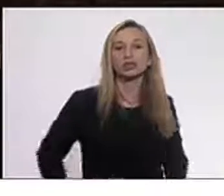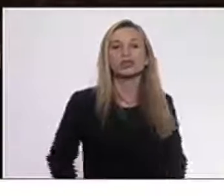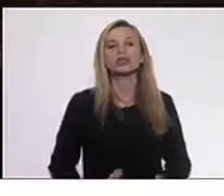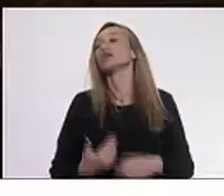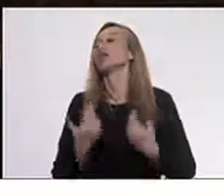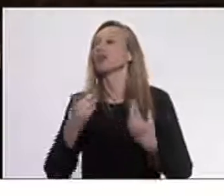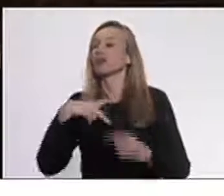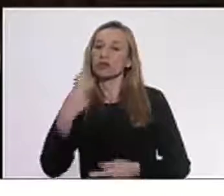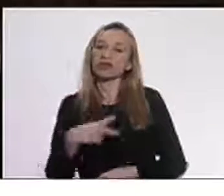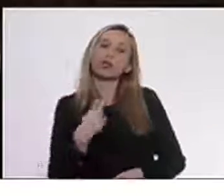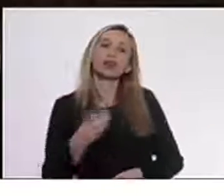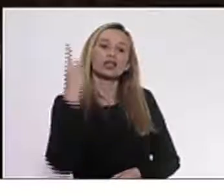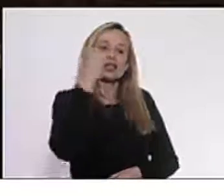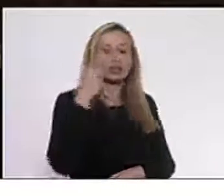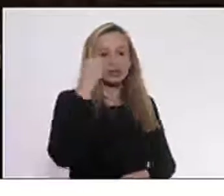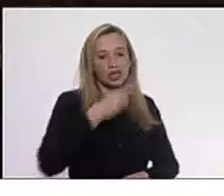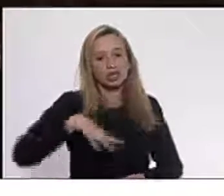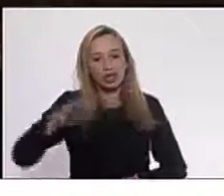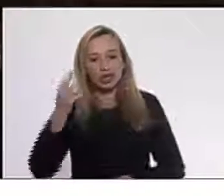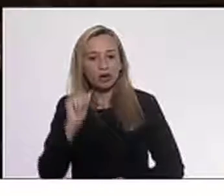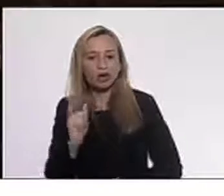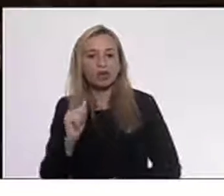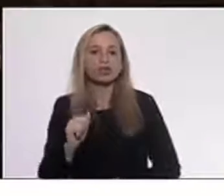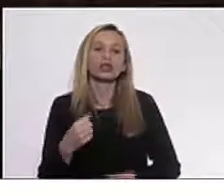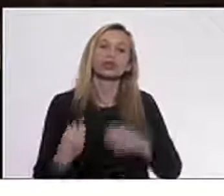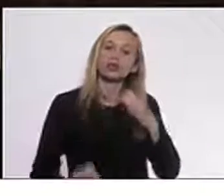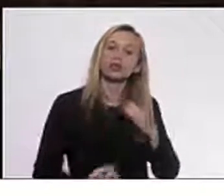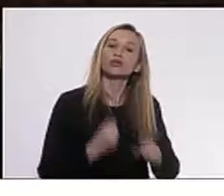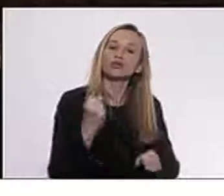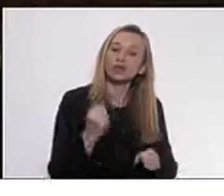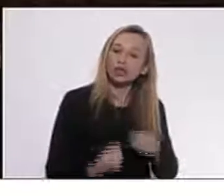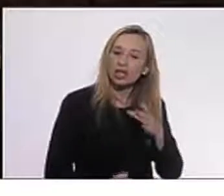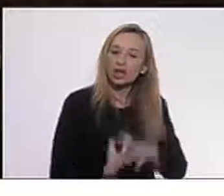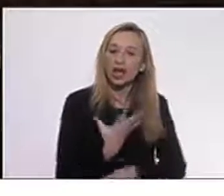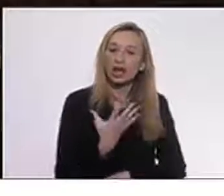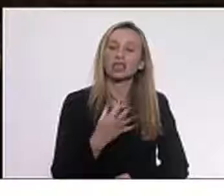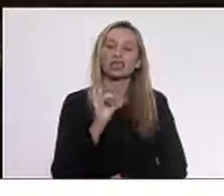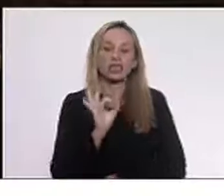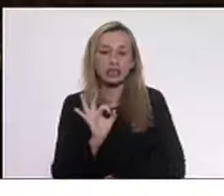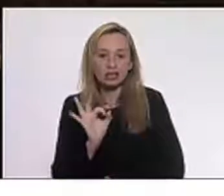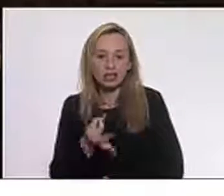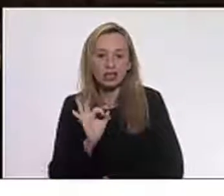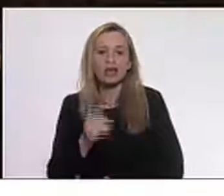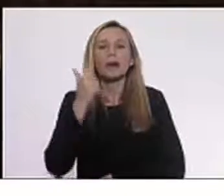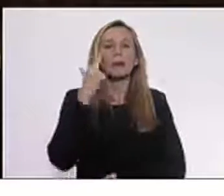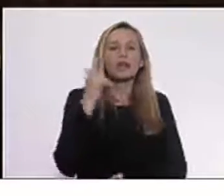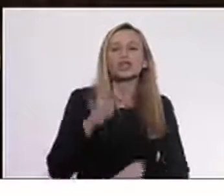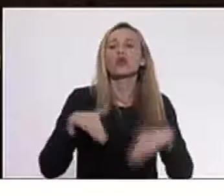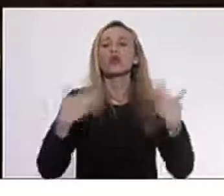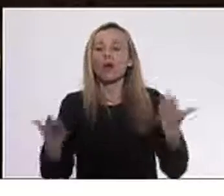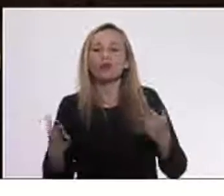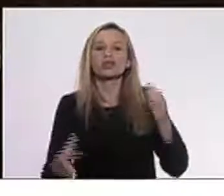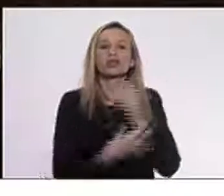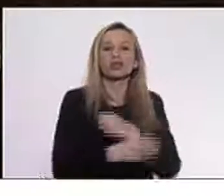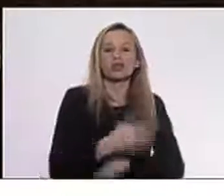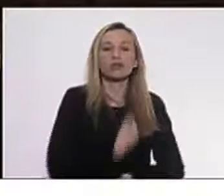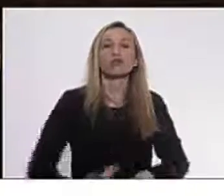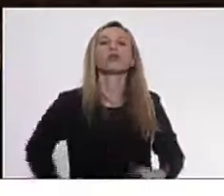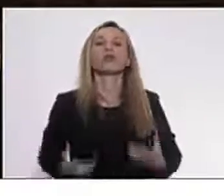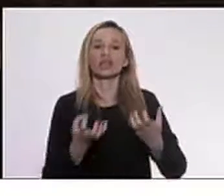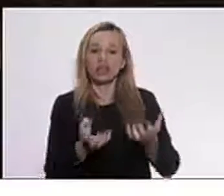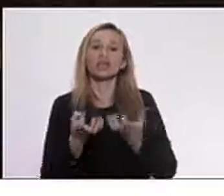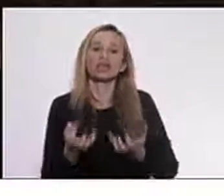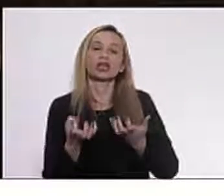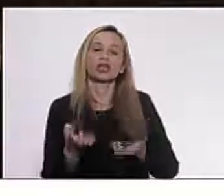como disse a deputada Marta Rocha, seja construída coletivamente, para que se pense qual segurança pública nós queremos,